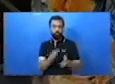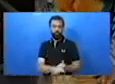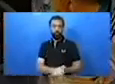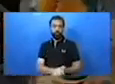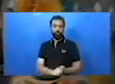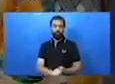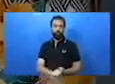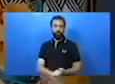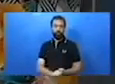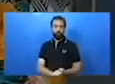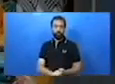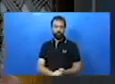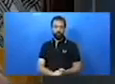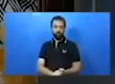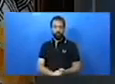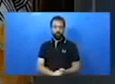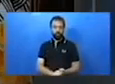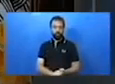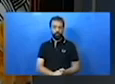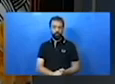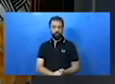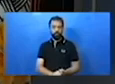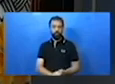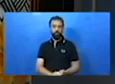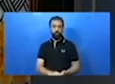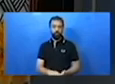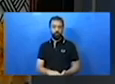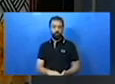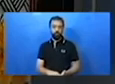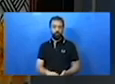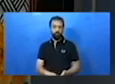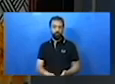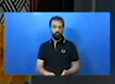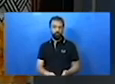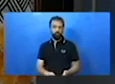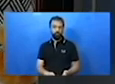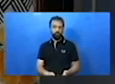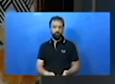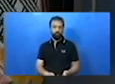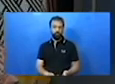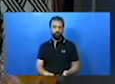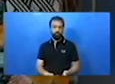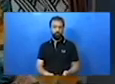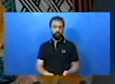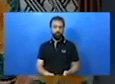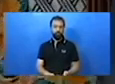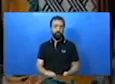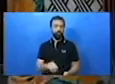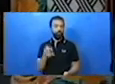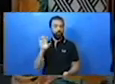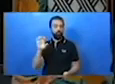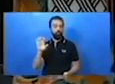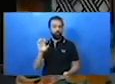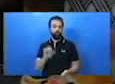Aê! Pessoal, acompanha aqui comigo, porque aqui na tela nós dividimos a página da apostila em 2. Então, depois do B, eu estou indo para o